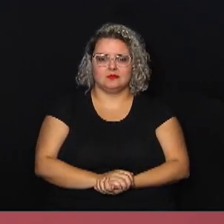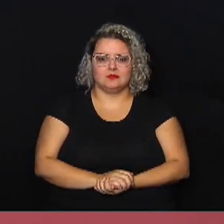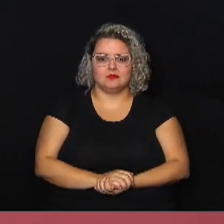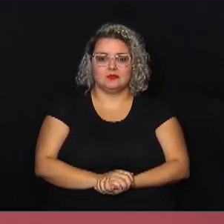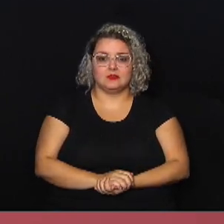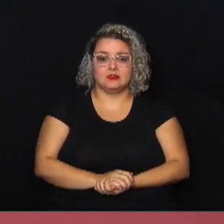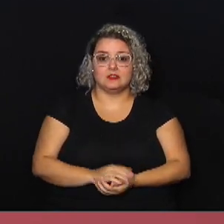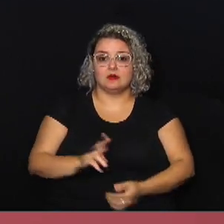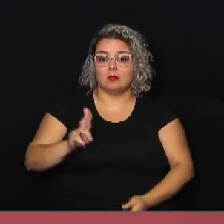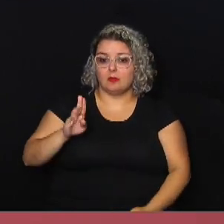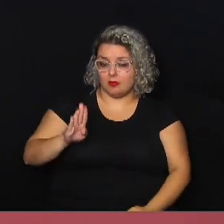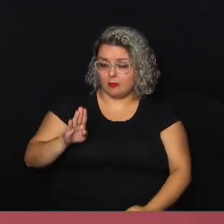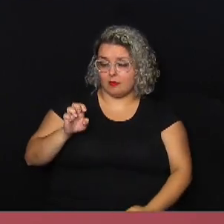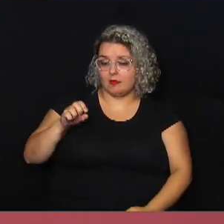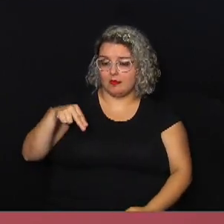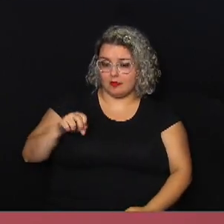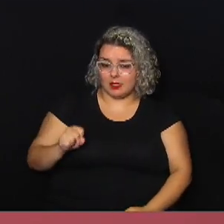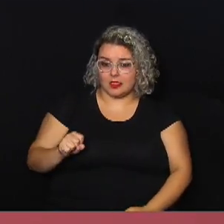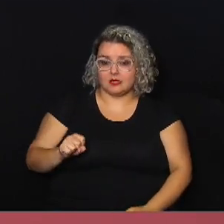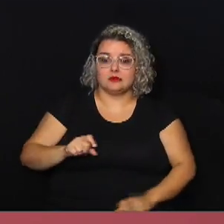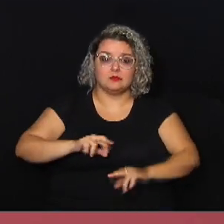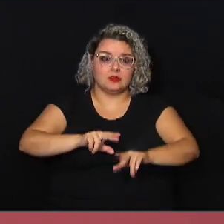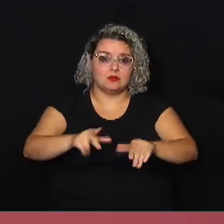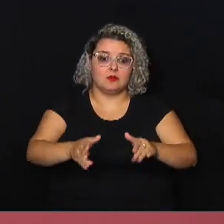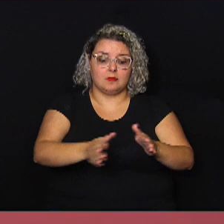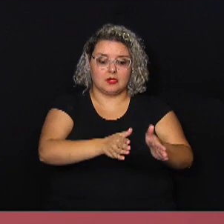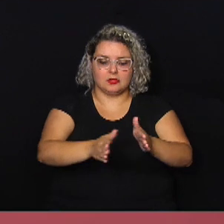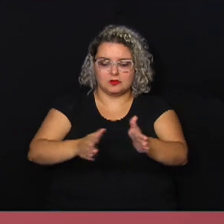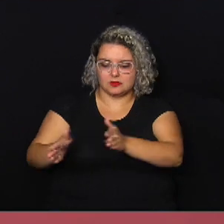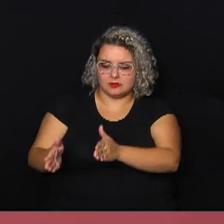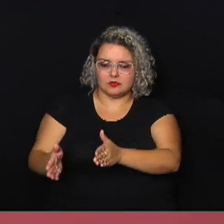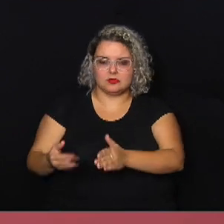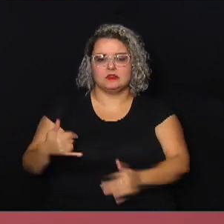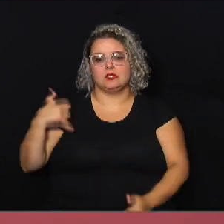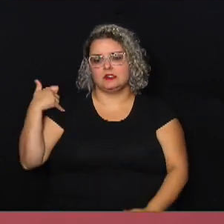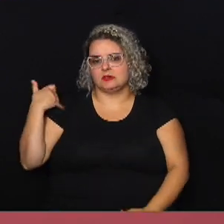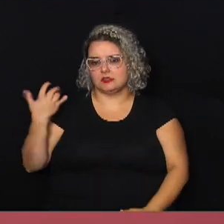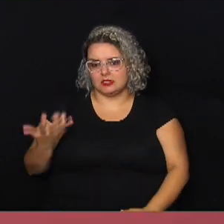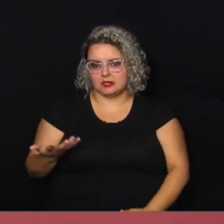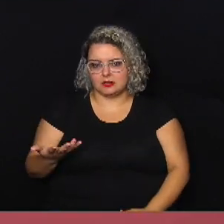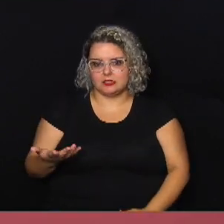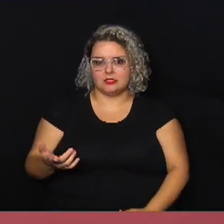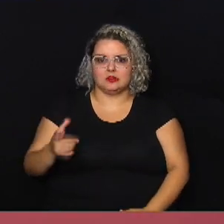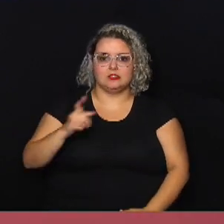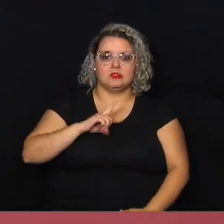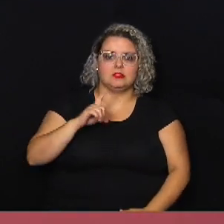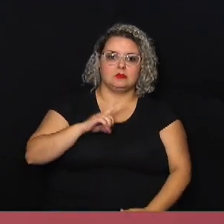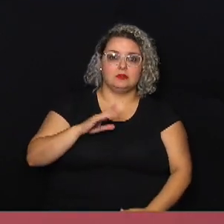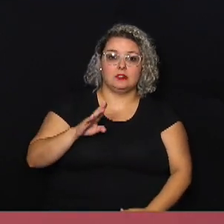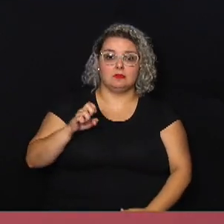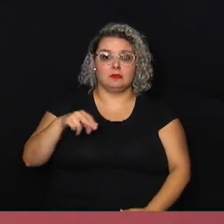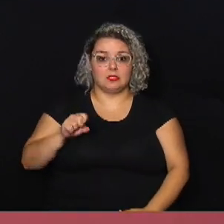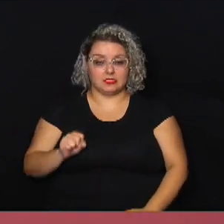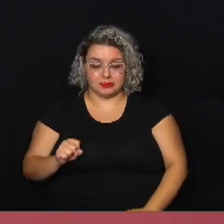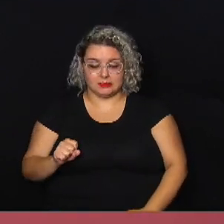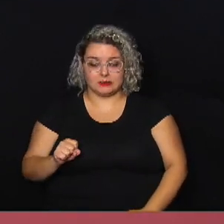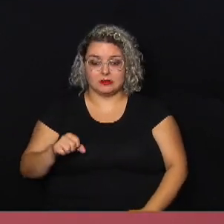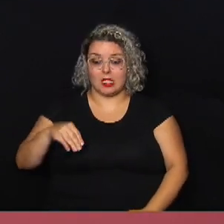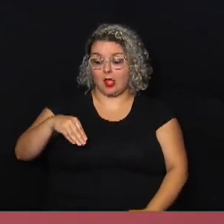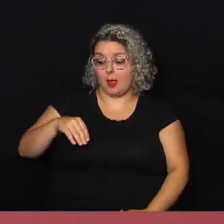bens para as diferentes fases da idade. Então, tem bens da moda,